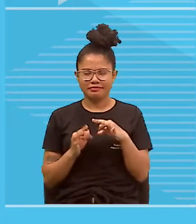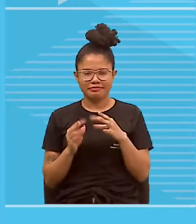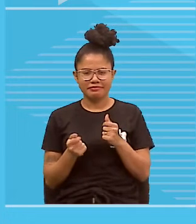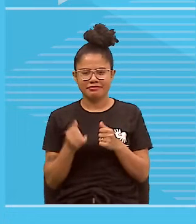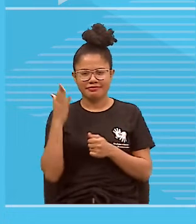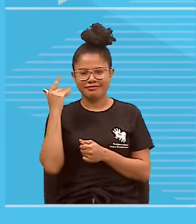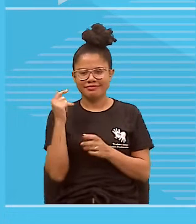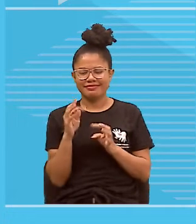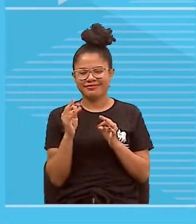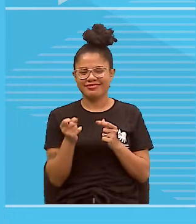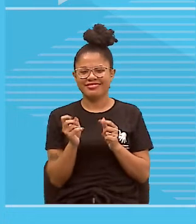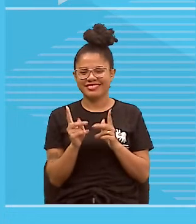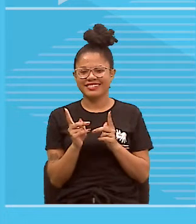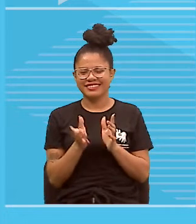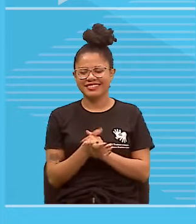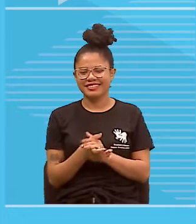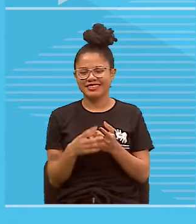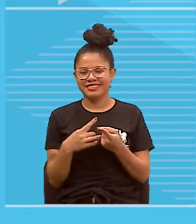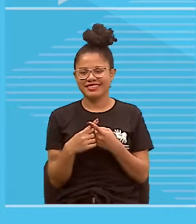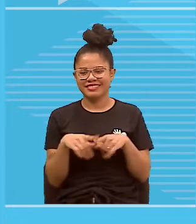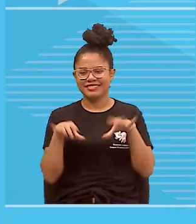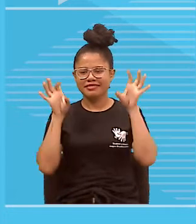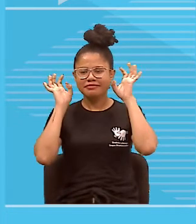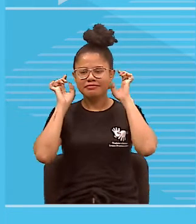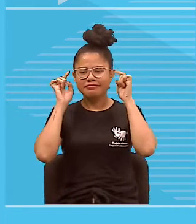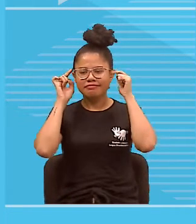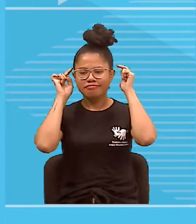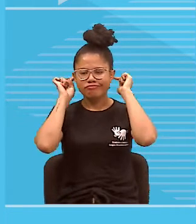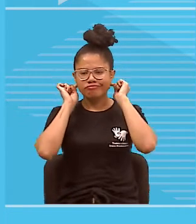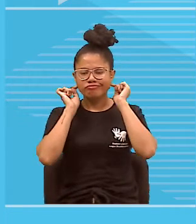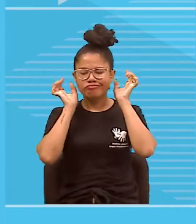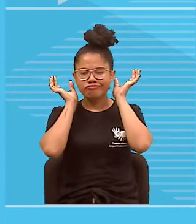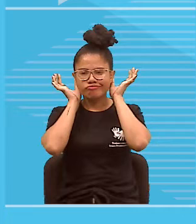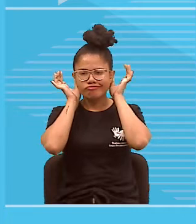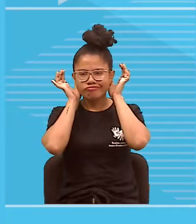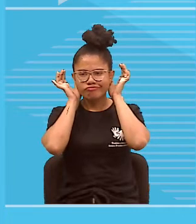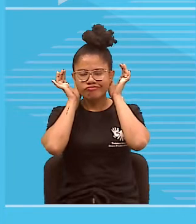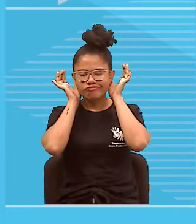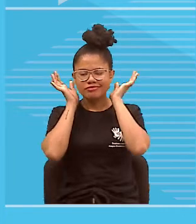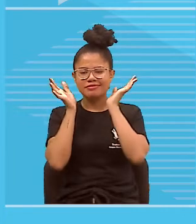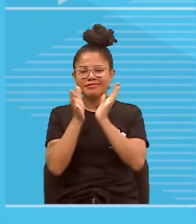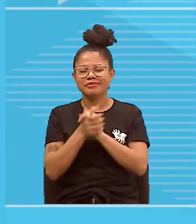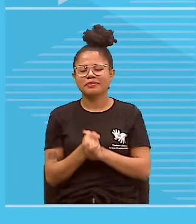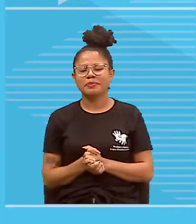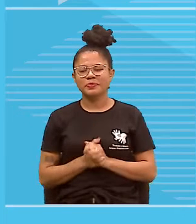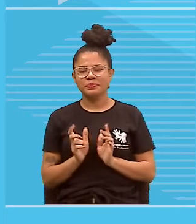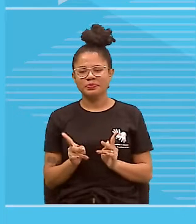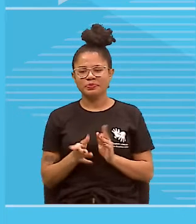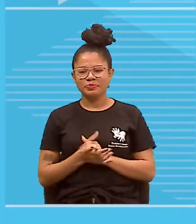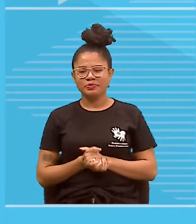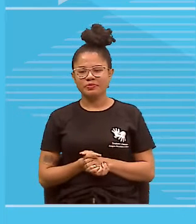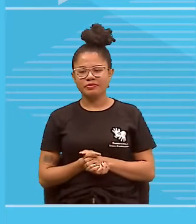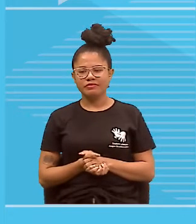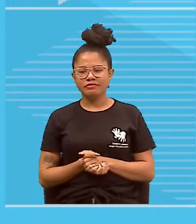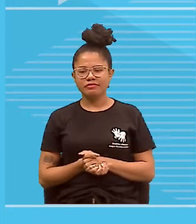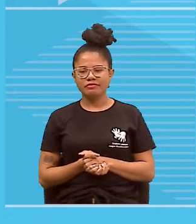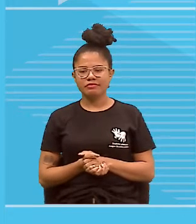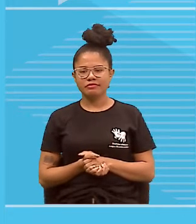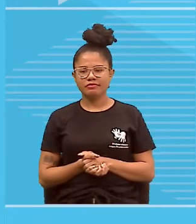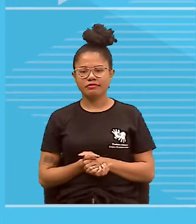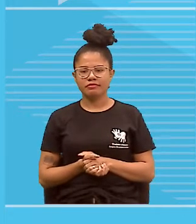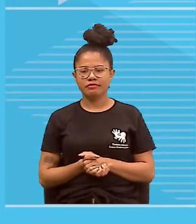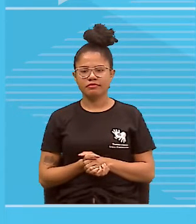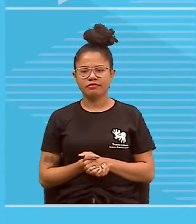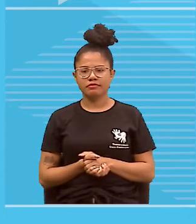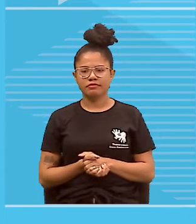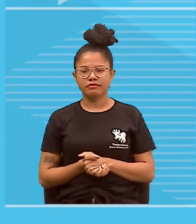estou sabendo tudo porque eu tenho portadores de sons absurdamente enormes né tá bom gente